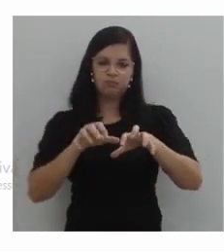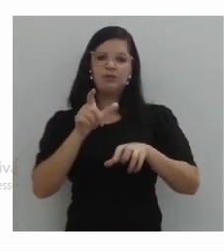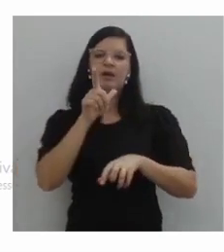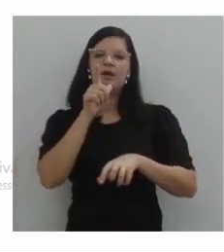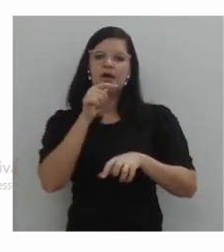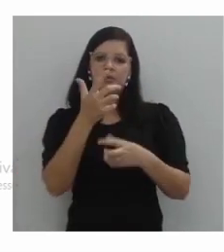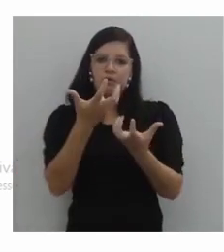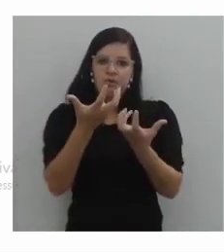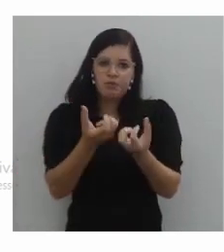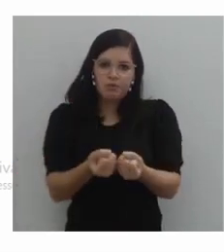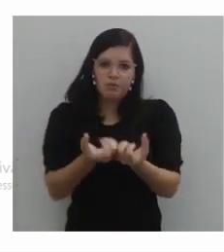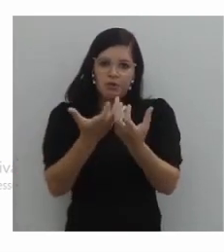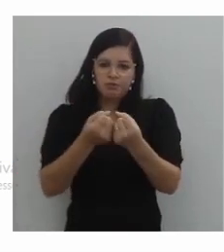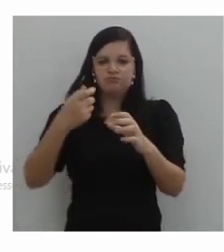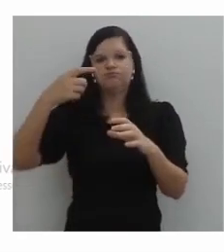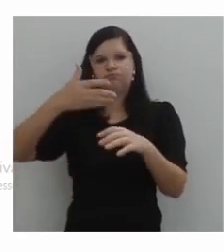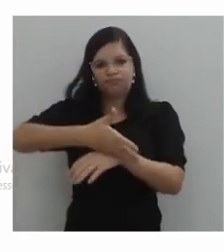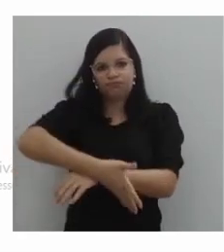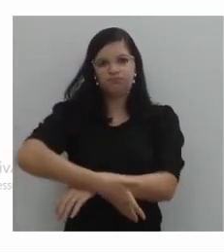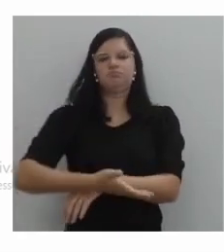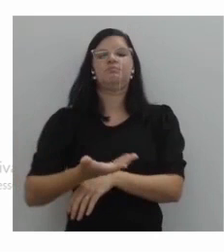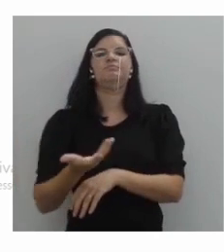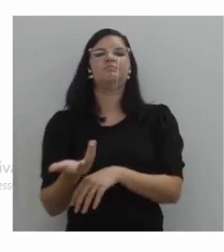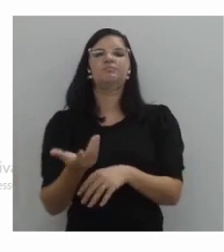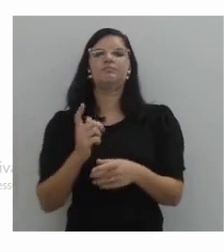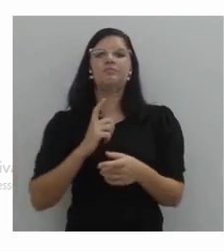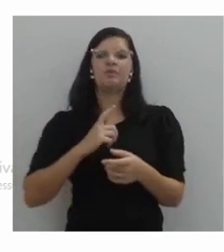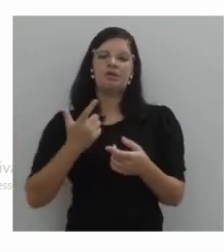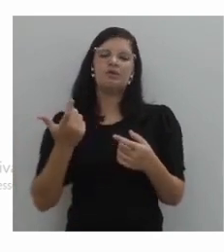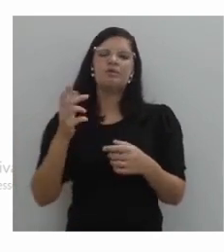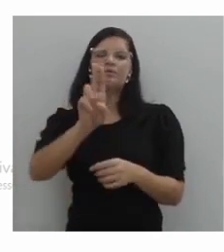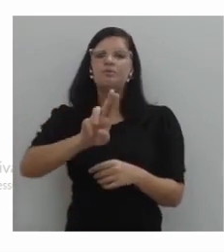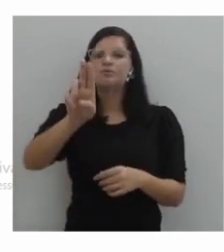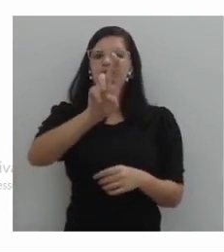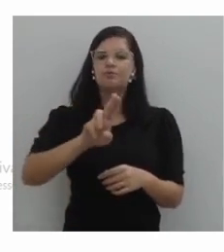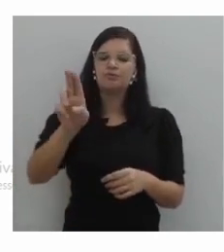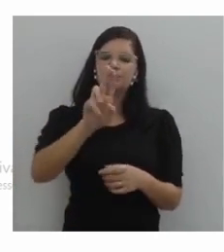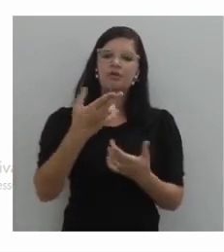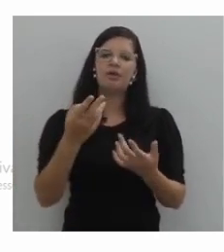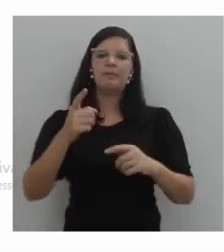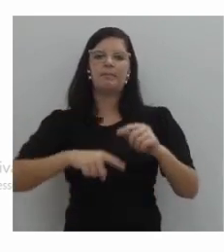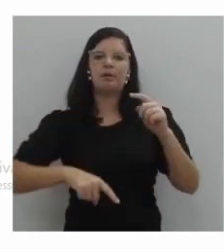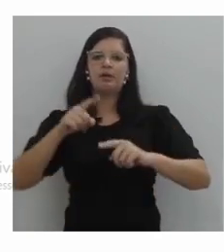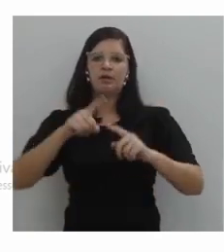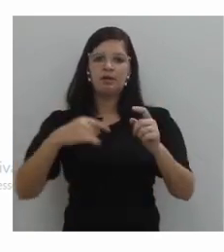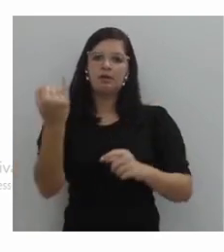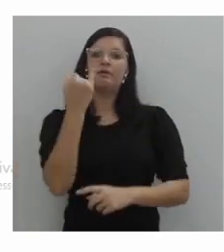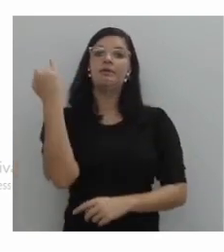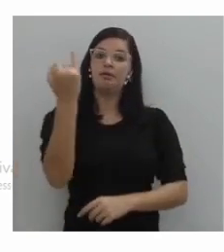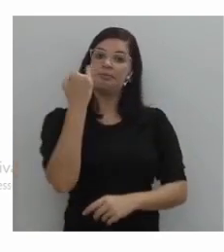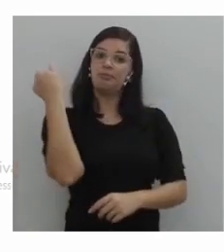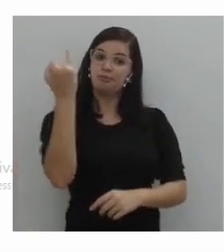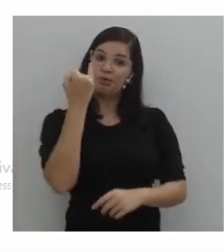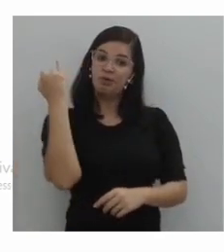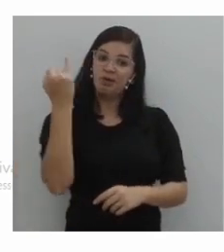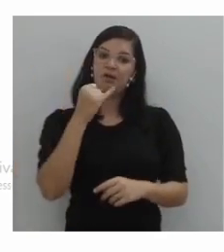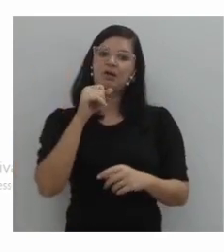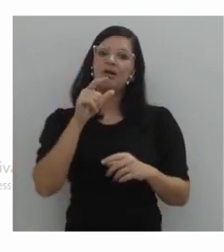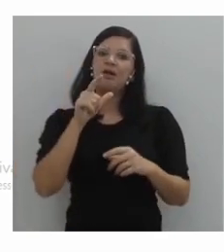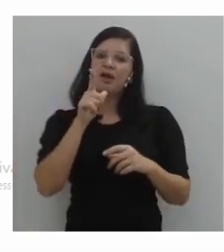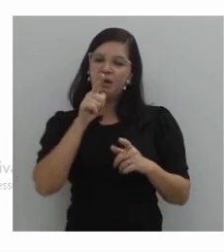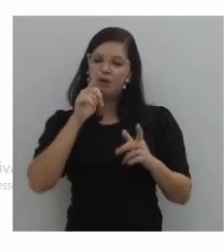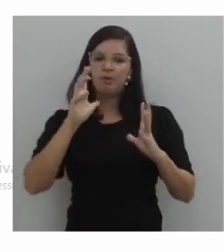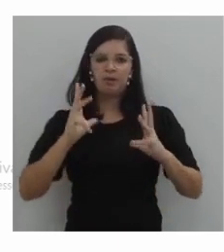essa água no aquífero Gurjeia, e a gente vai compreender que há também uma importância na